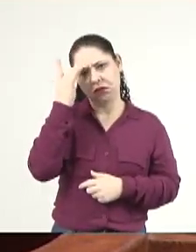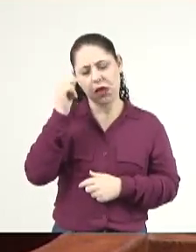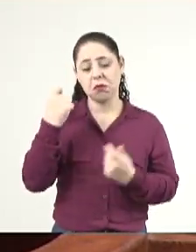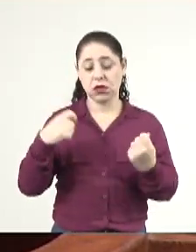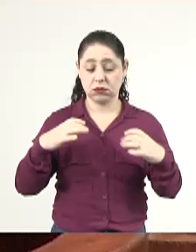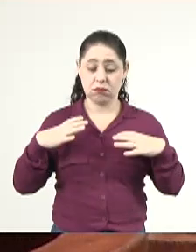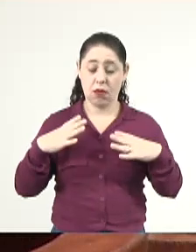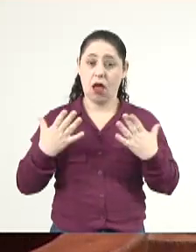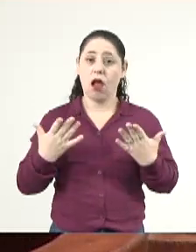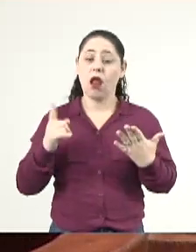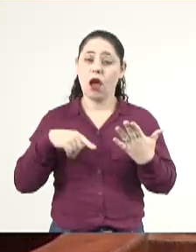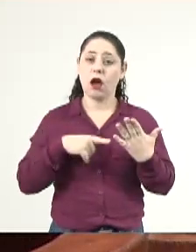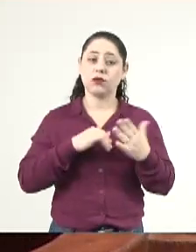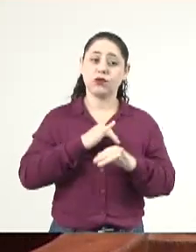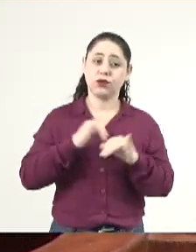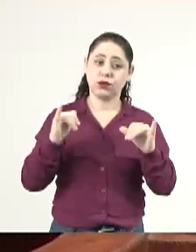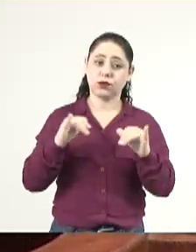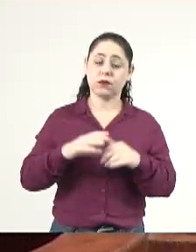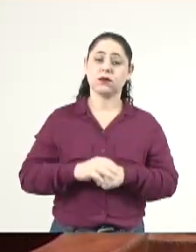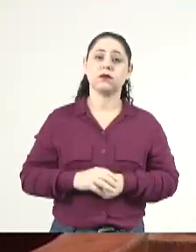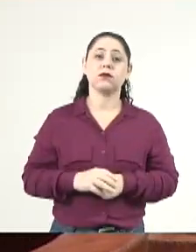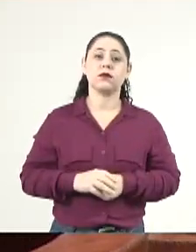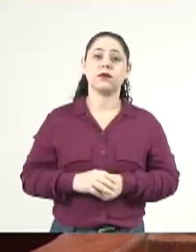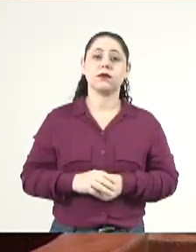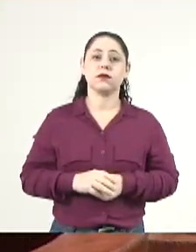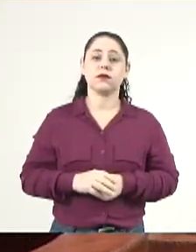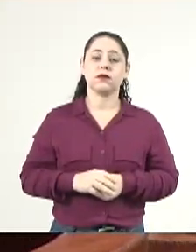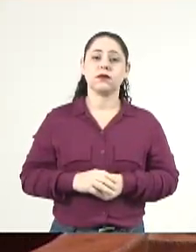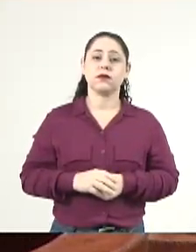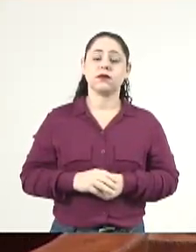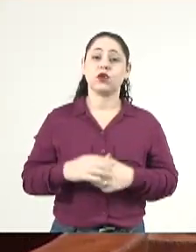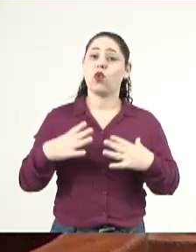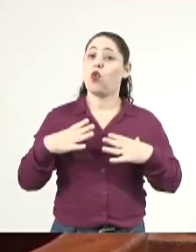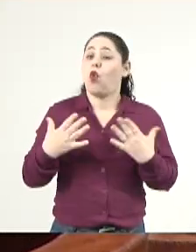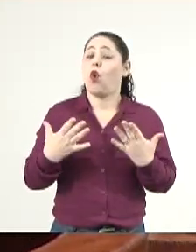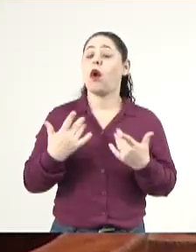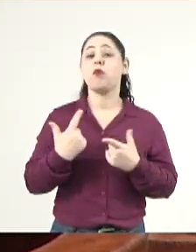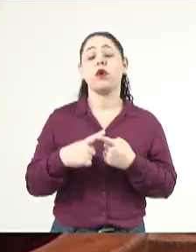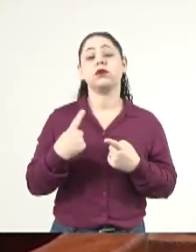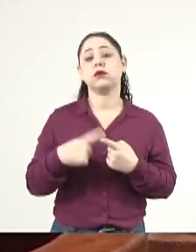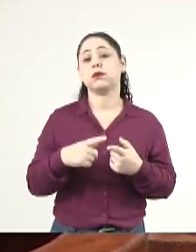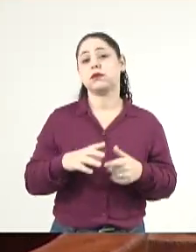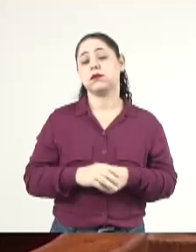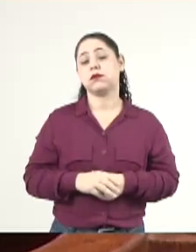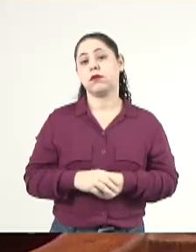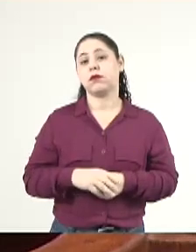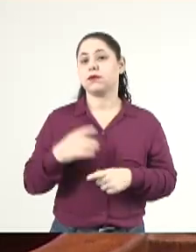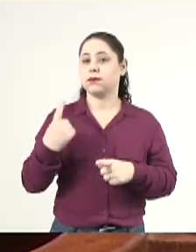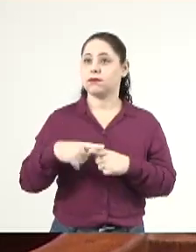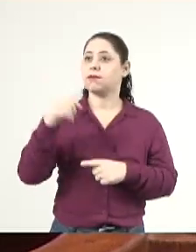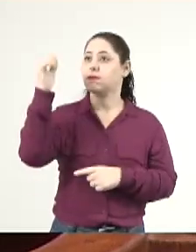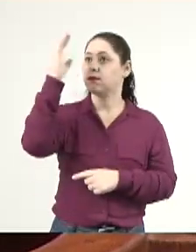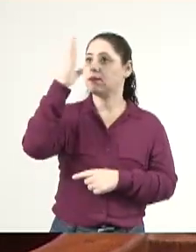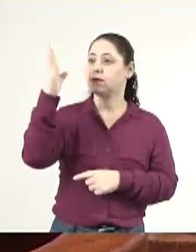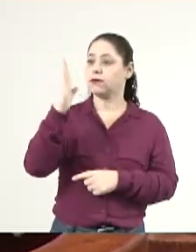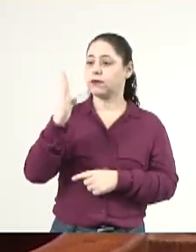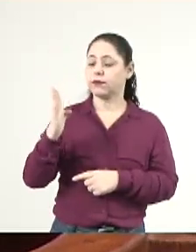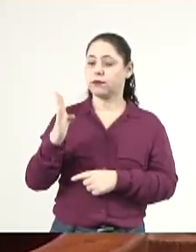comemorar esses indicadores. Comemorar por quê? Porque o Brasil saiu